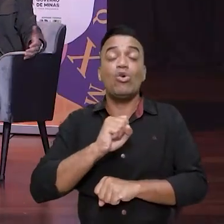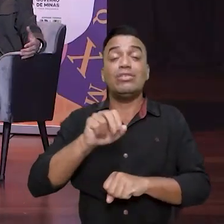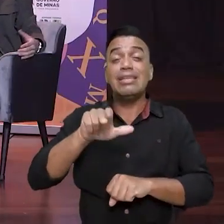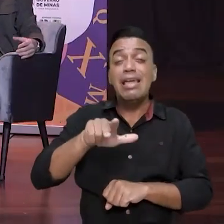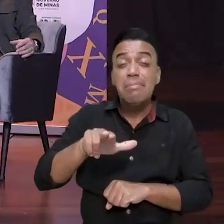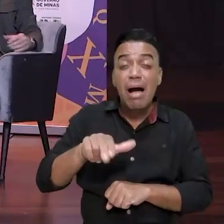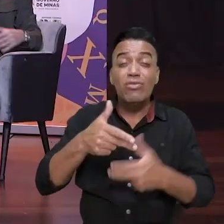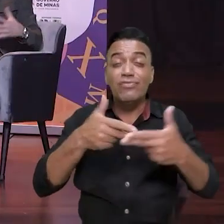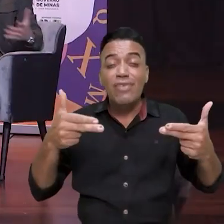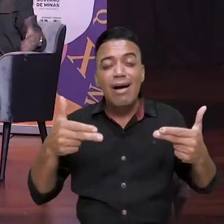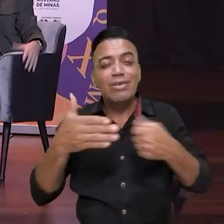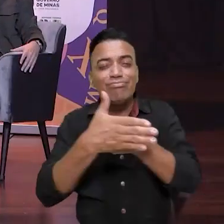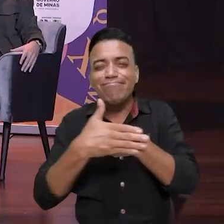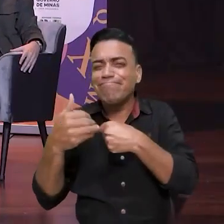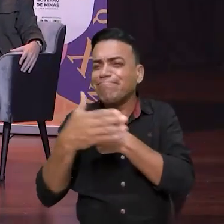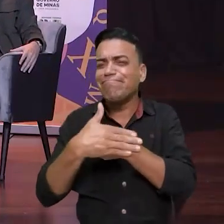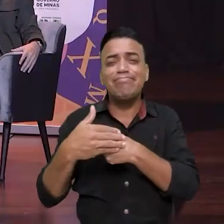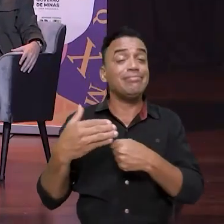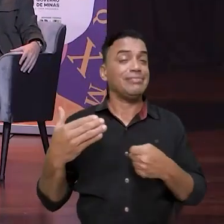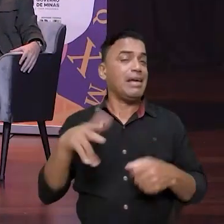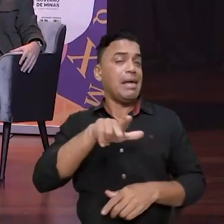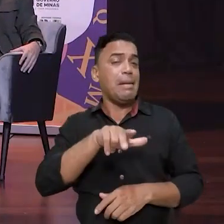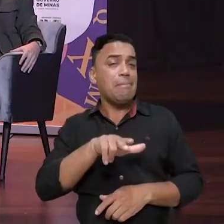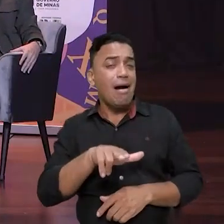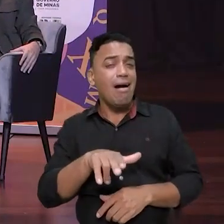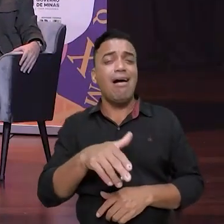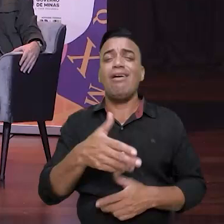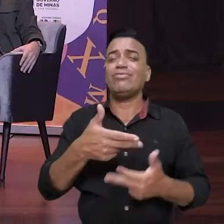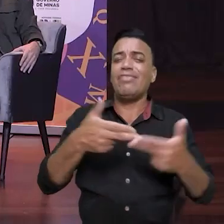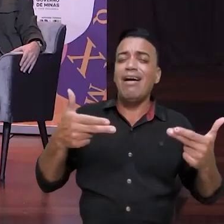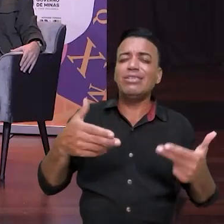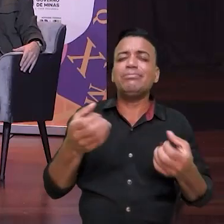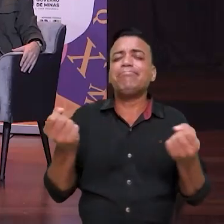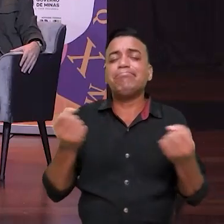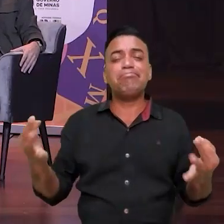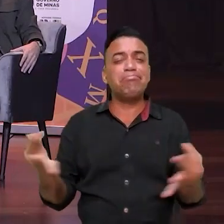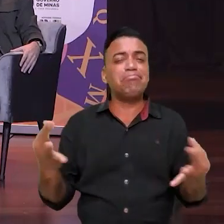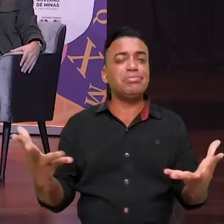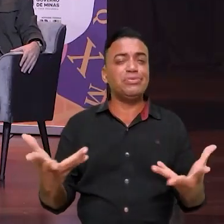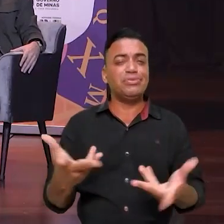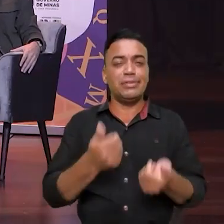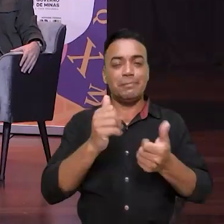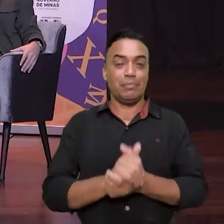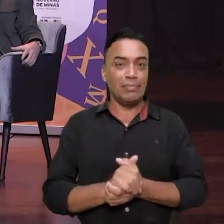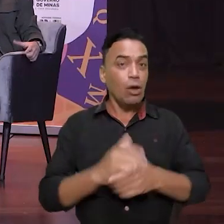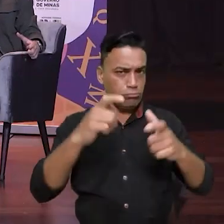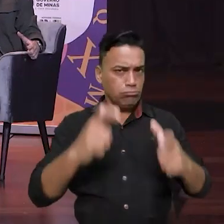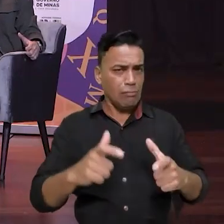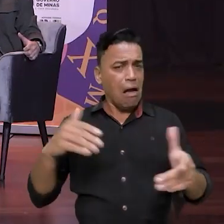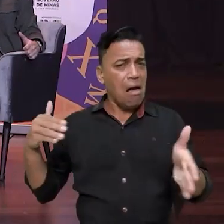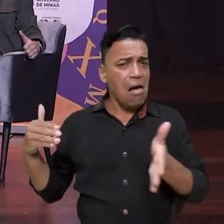muito afetuosos, irmãos incríveis, né? E nesse lugar,